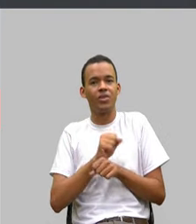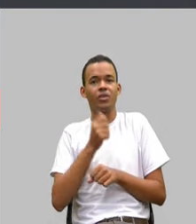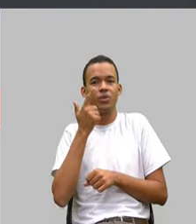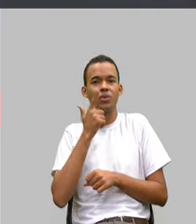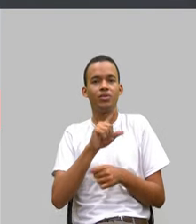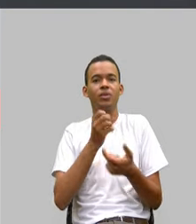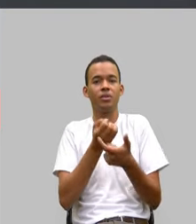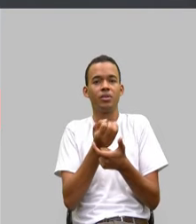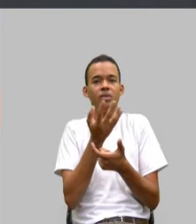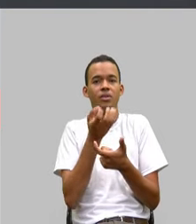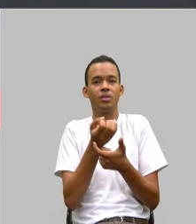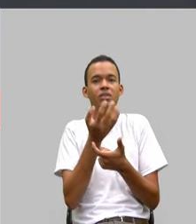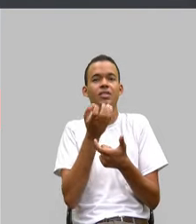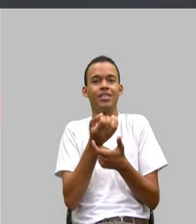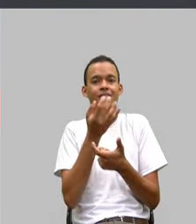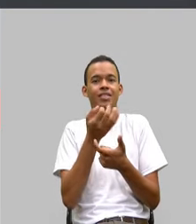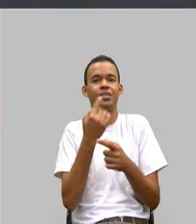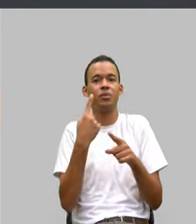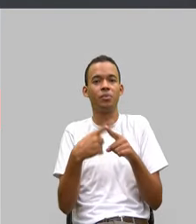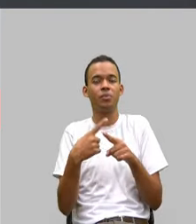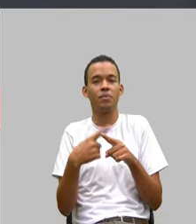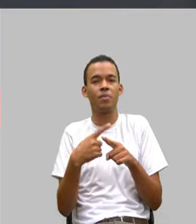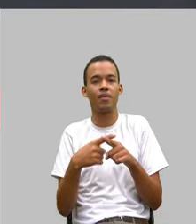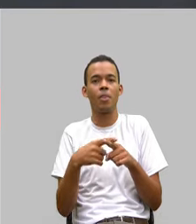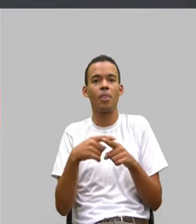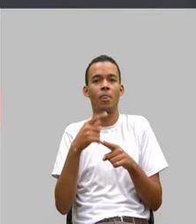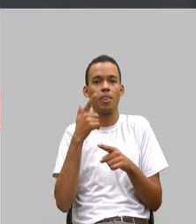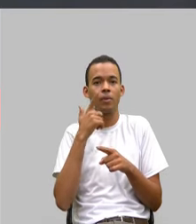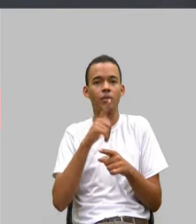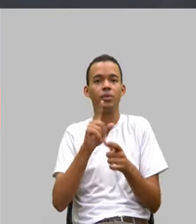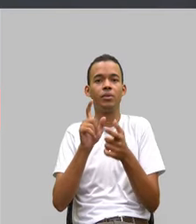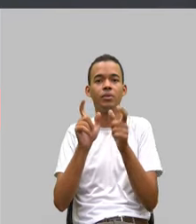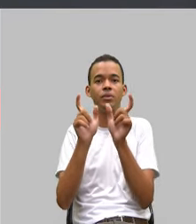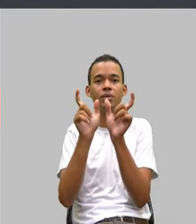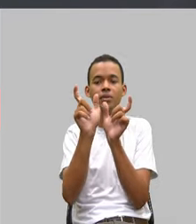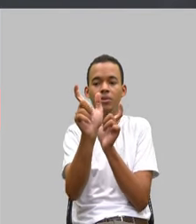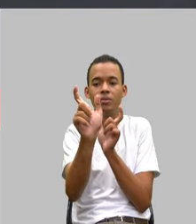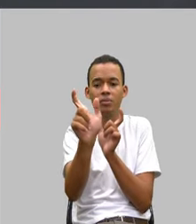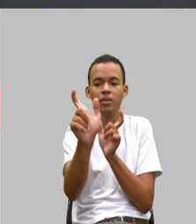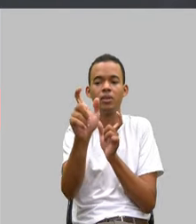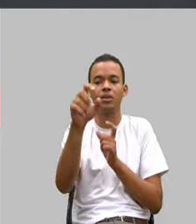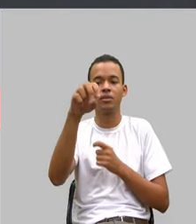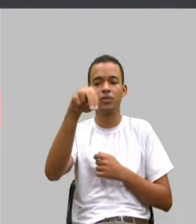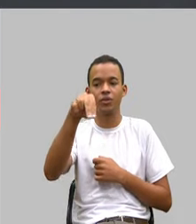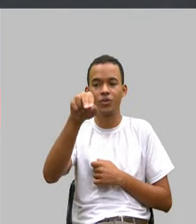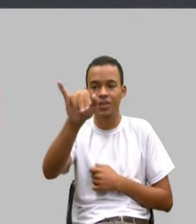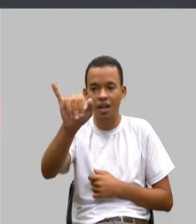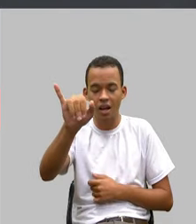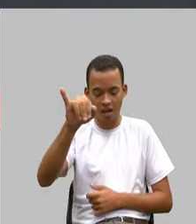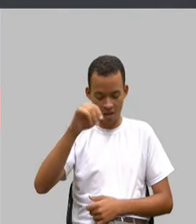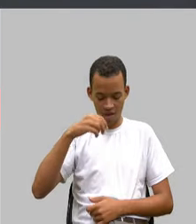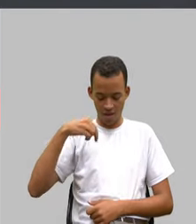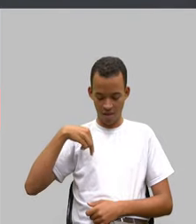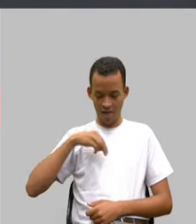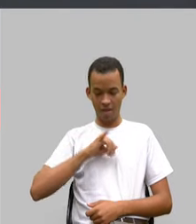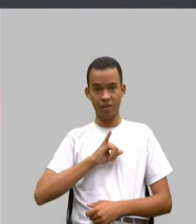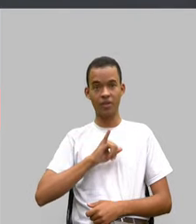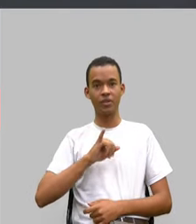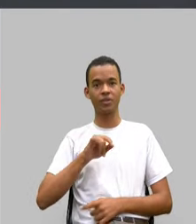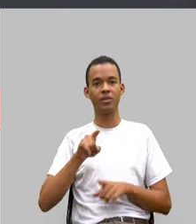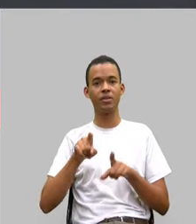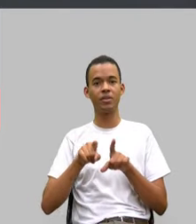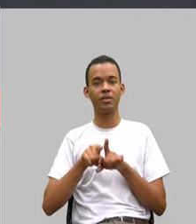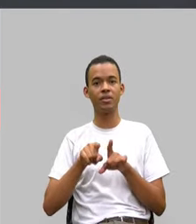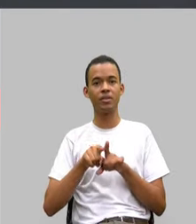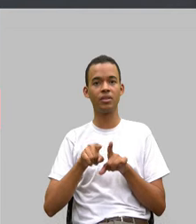Alfabetizado porque ele sabia até sobre a palavra Nova York quando ele ouvi um hino